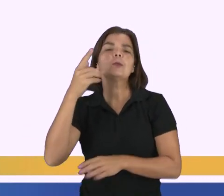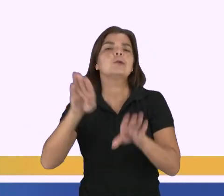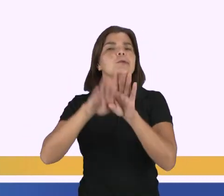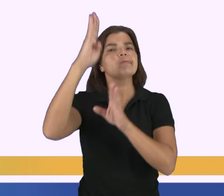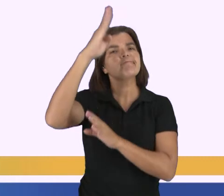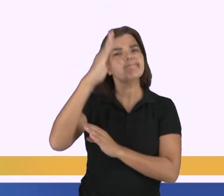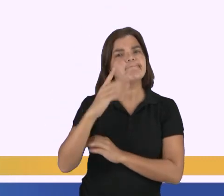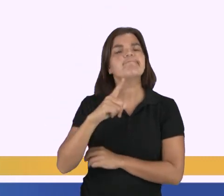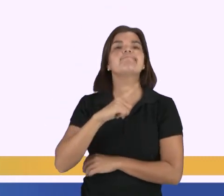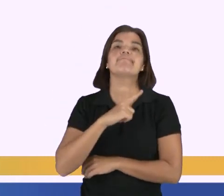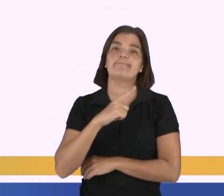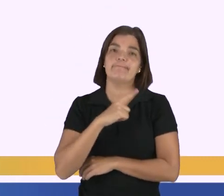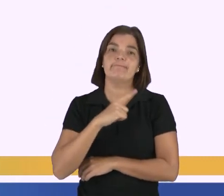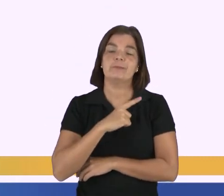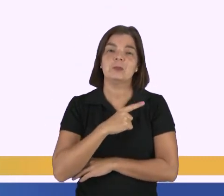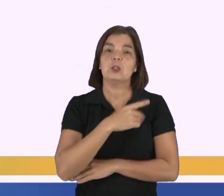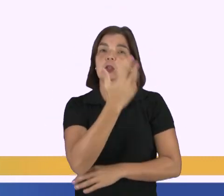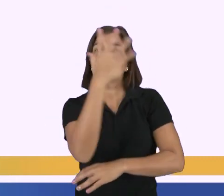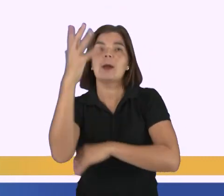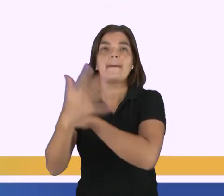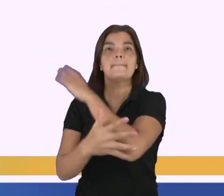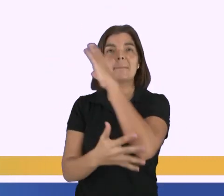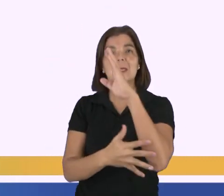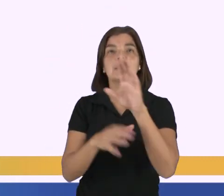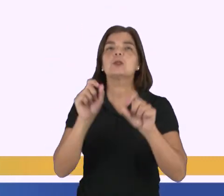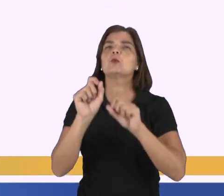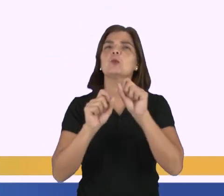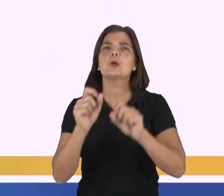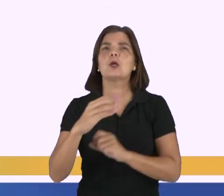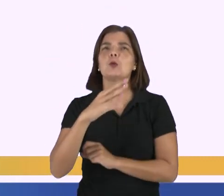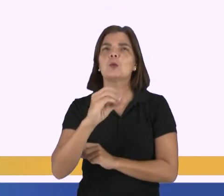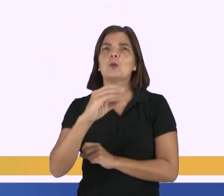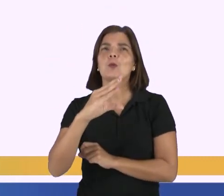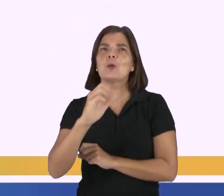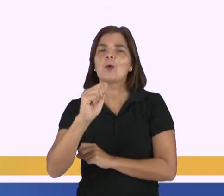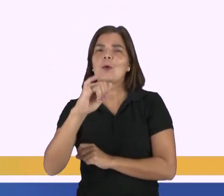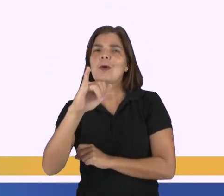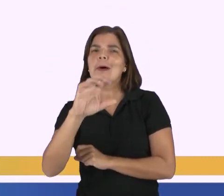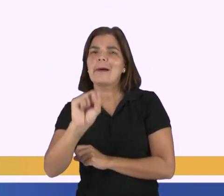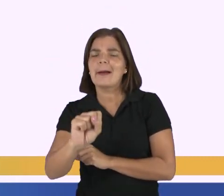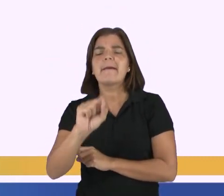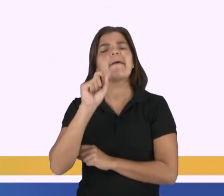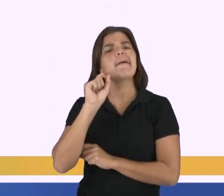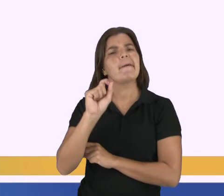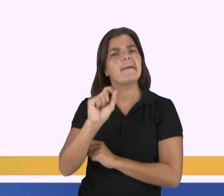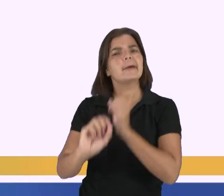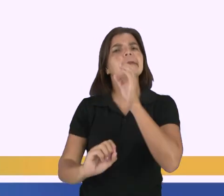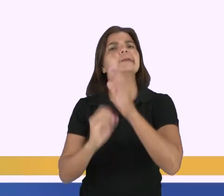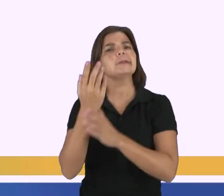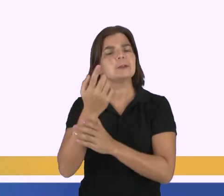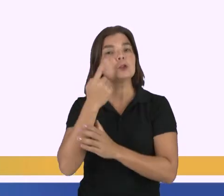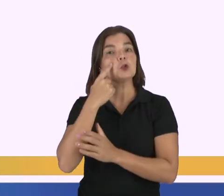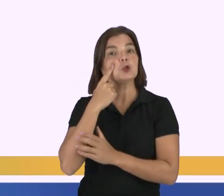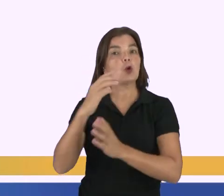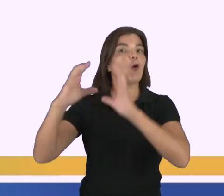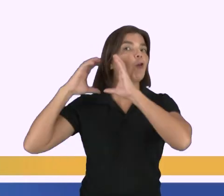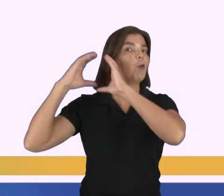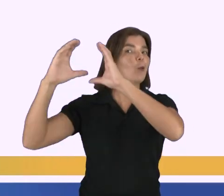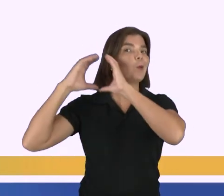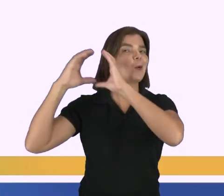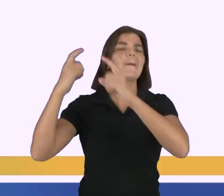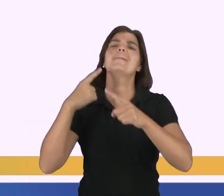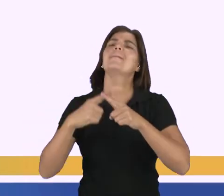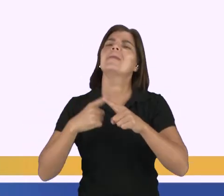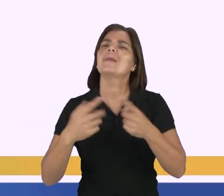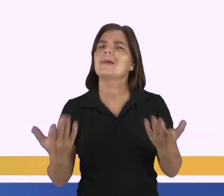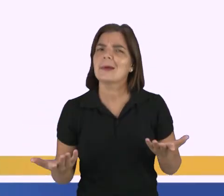Brasil, e a Mata dos Cocais. Mata dos Cocais, o nome já é bem sugestivo, de cocos. Por